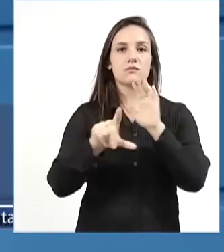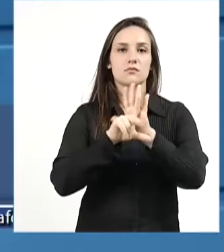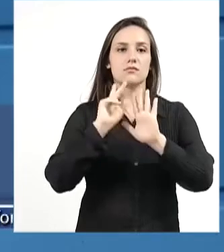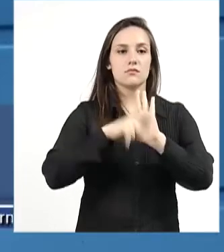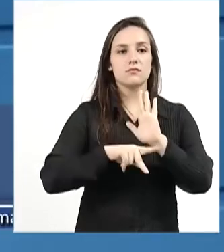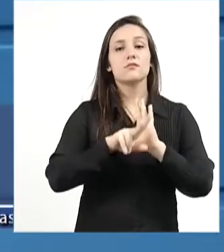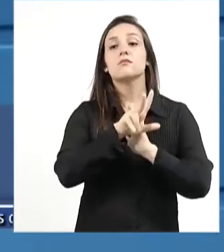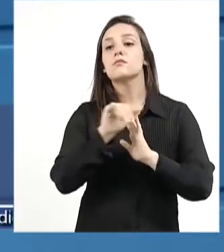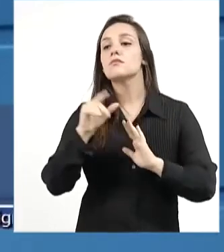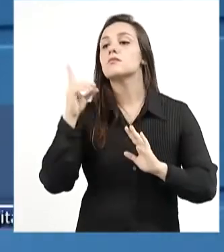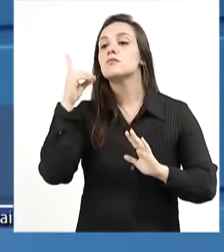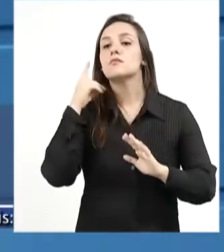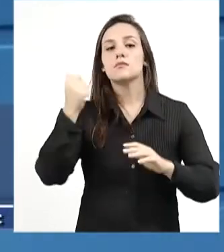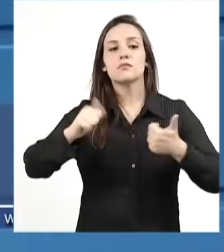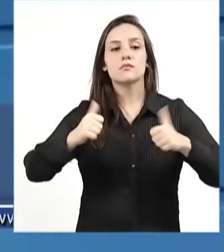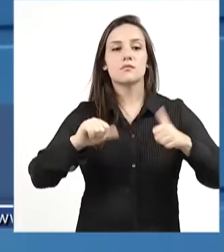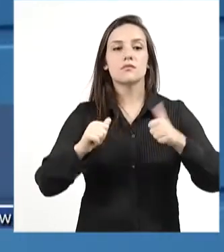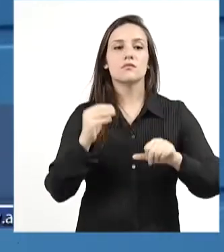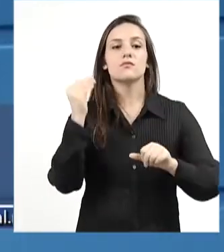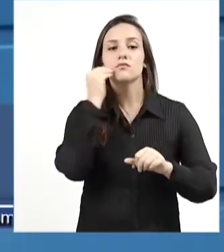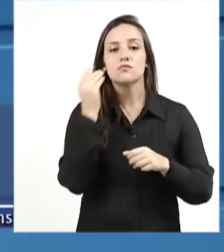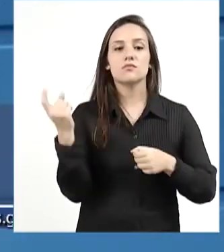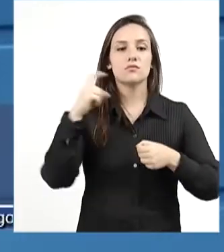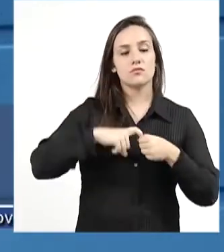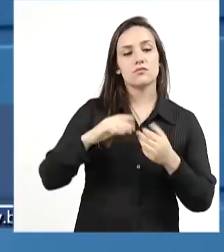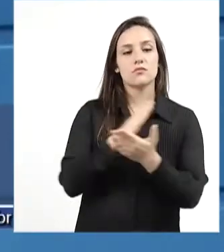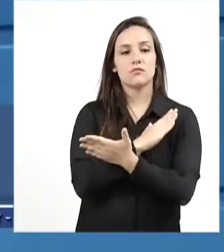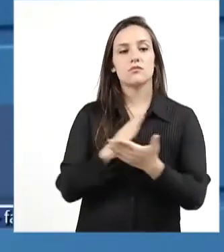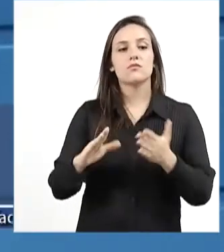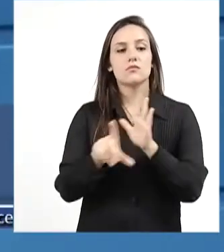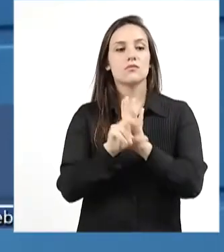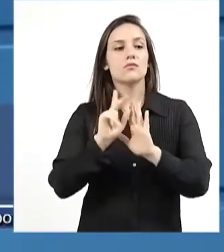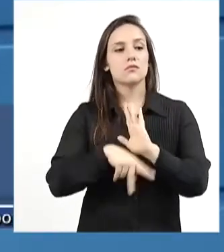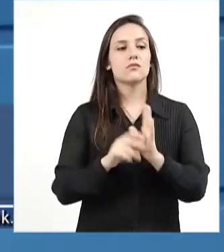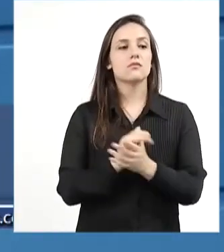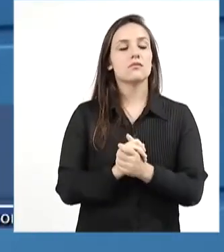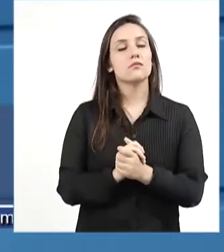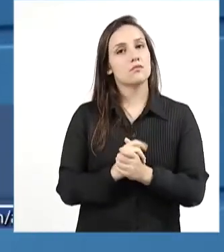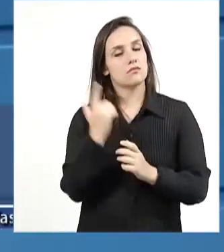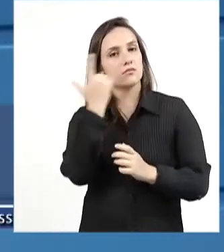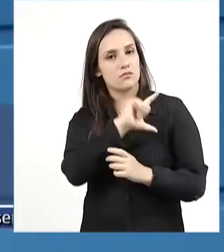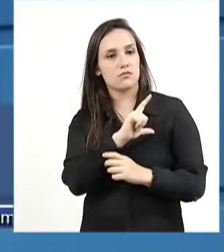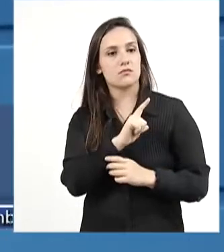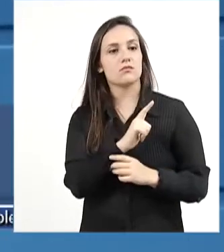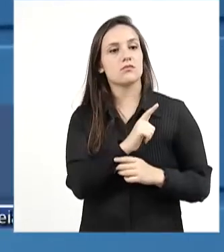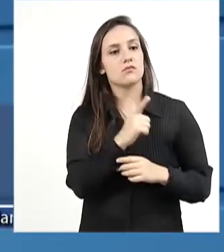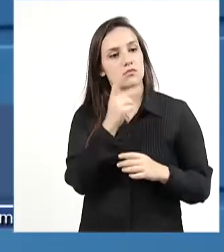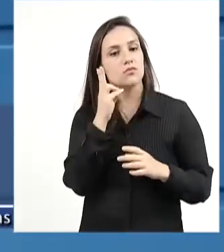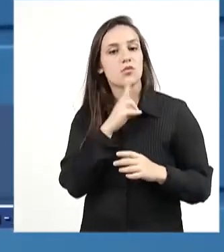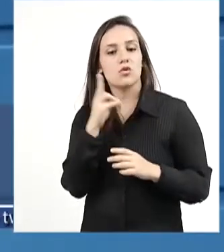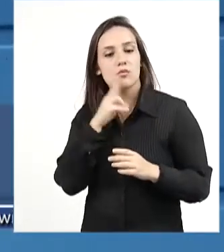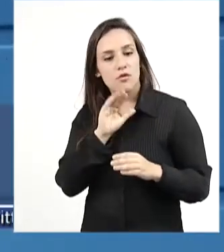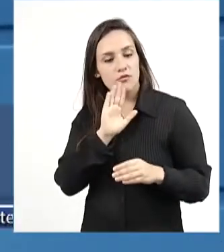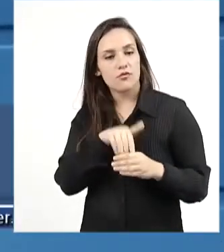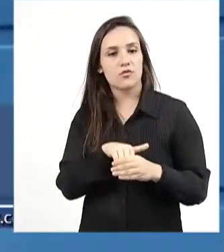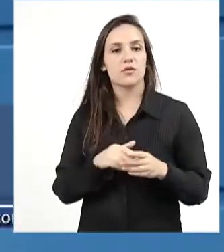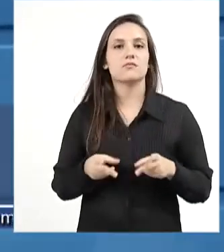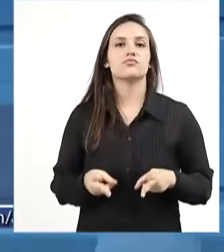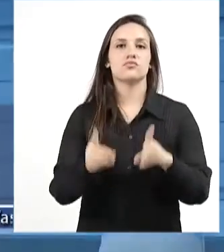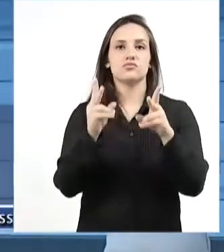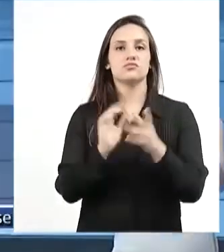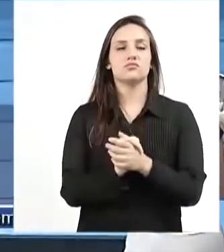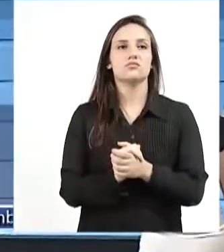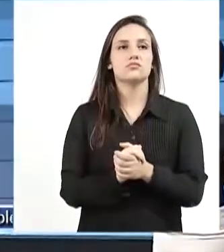relatoria dos nobres pares e tentando já devolver algumas matérias para que a gente possa ter pauta aqui da continuidade dos nossos trabalhos legislativos. Muito obrigado, senhor